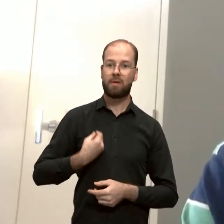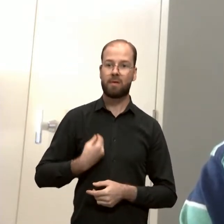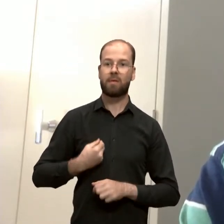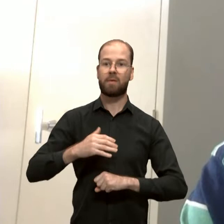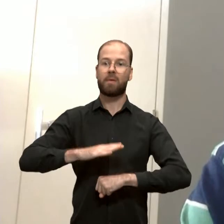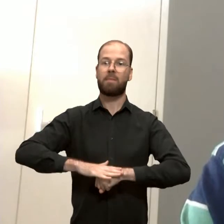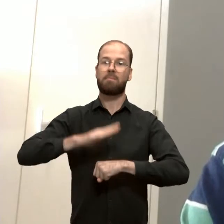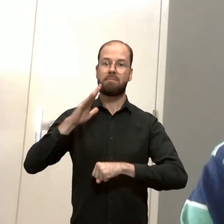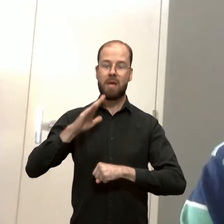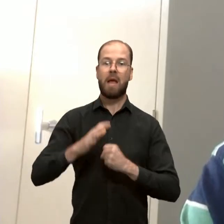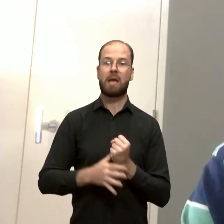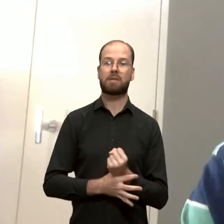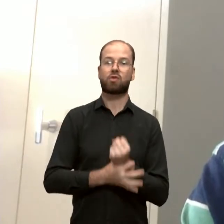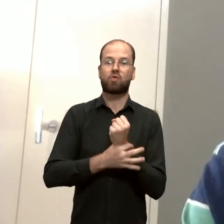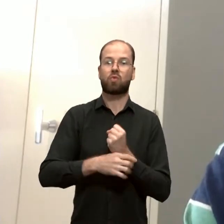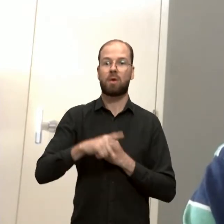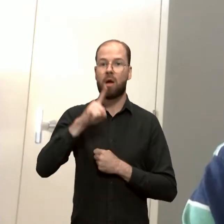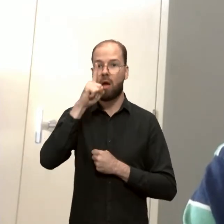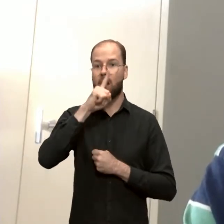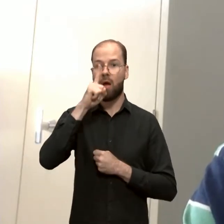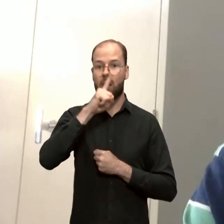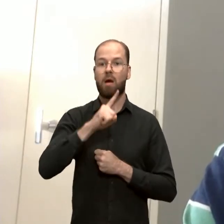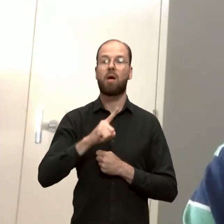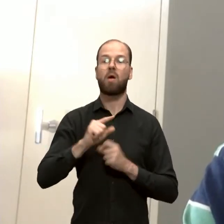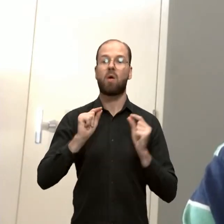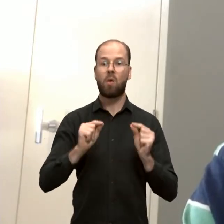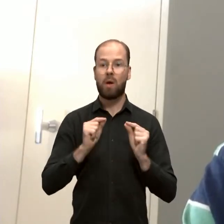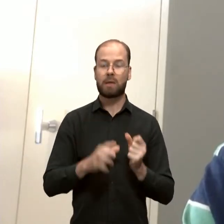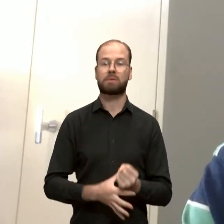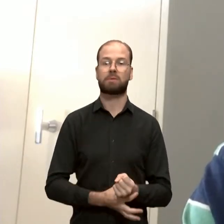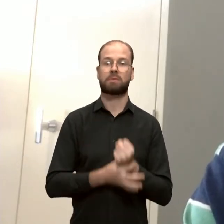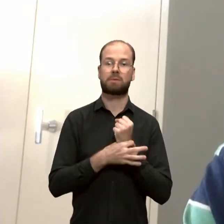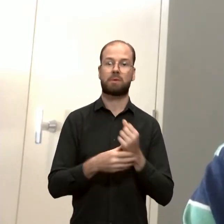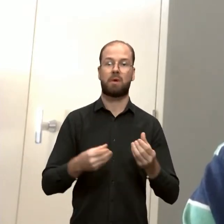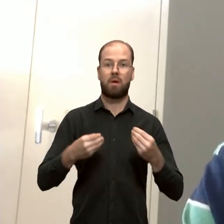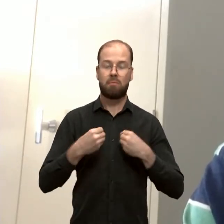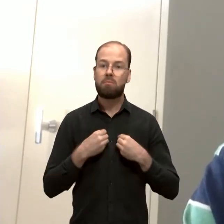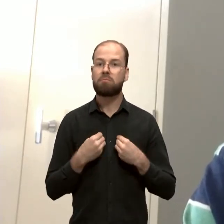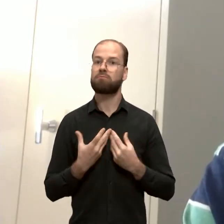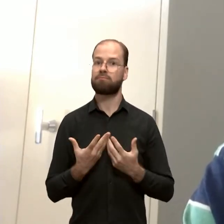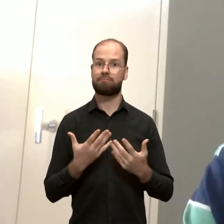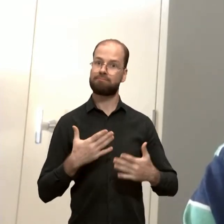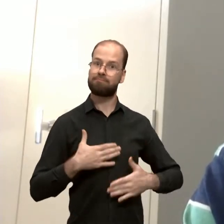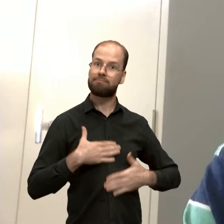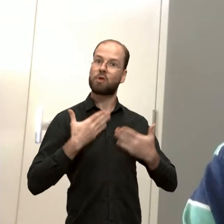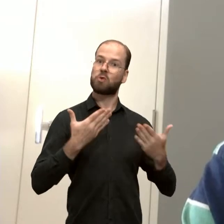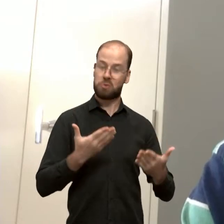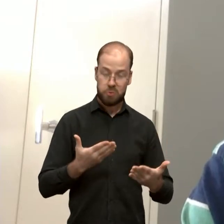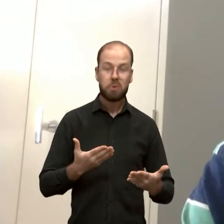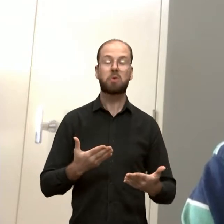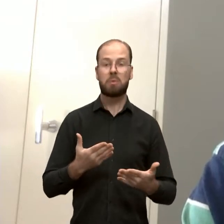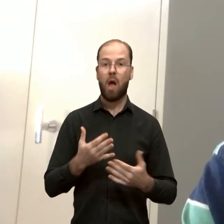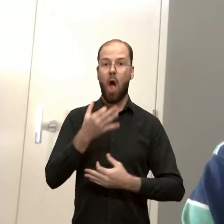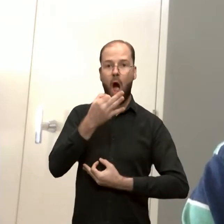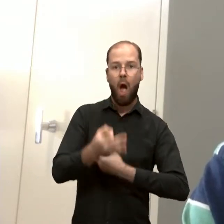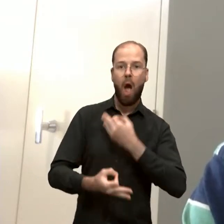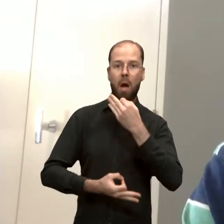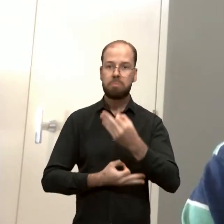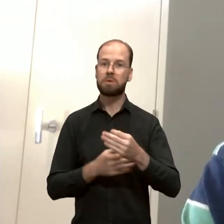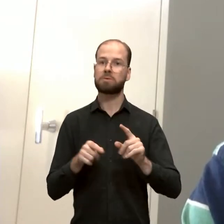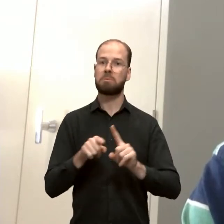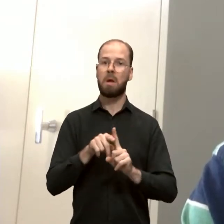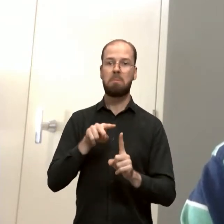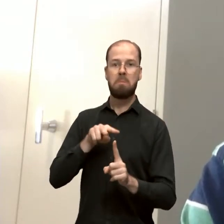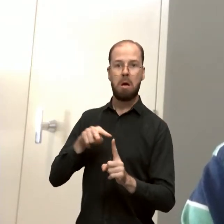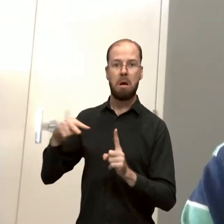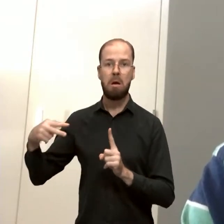mais inseguros e voltam com uma segurança que nos surpreende, com opinião, com ponto de vista, com planos para a